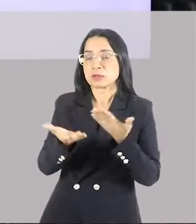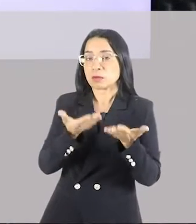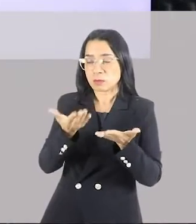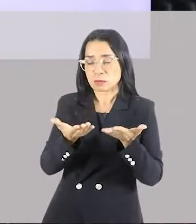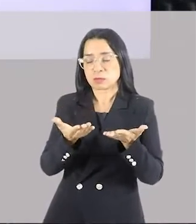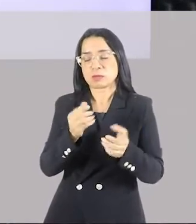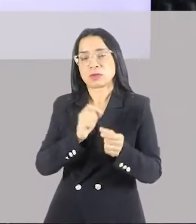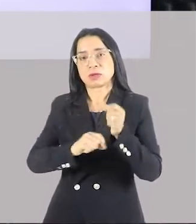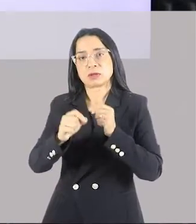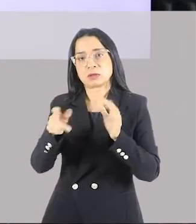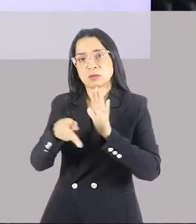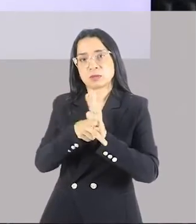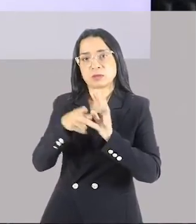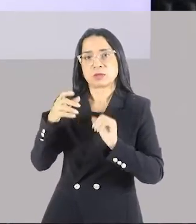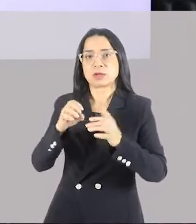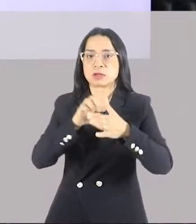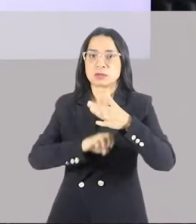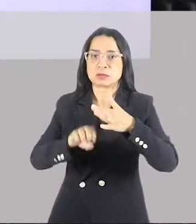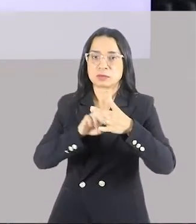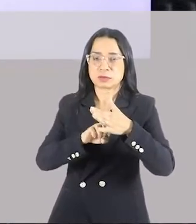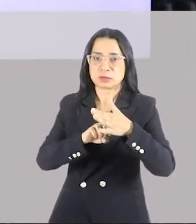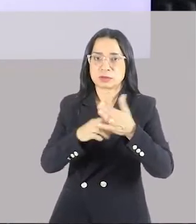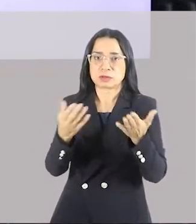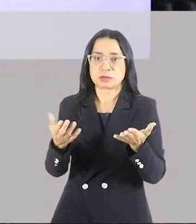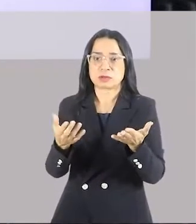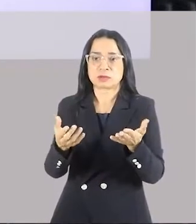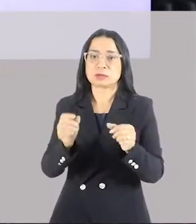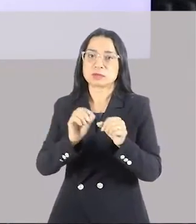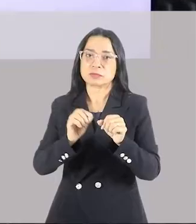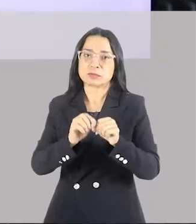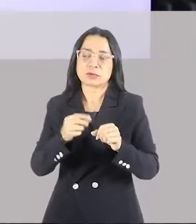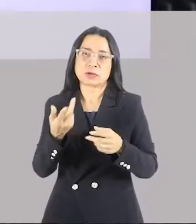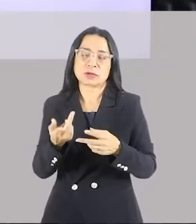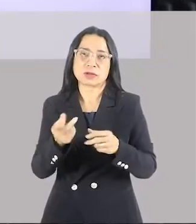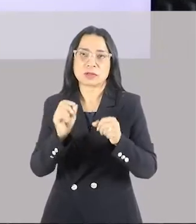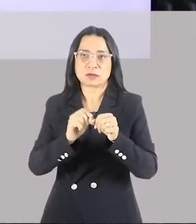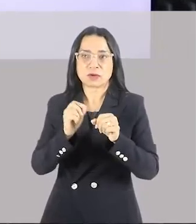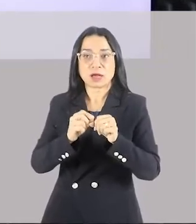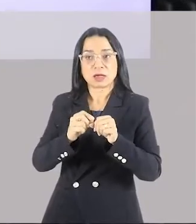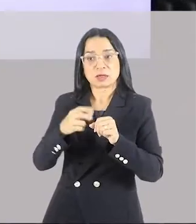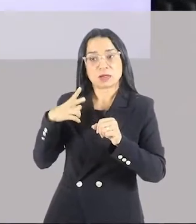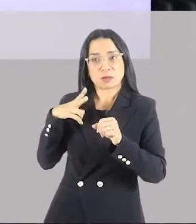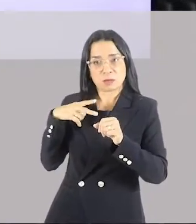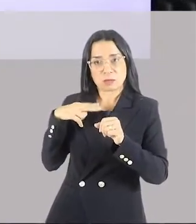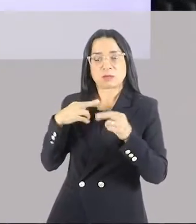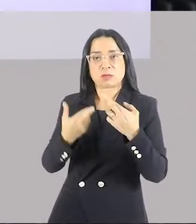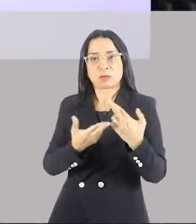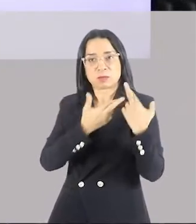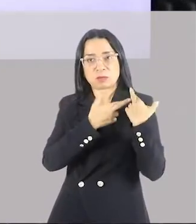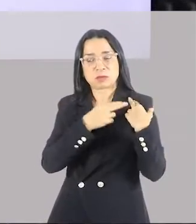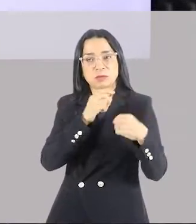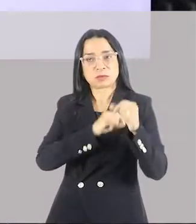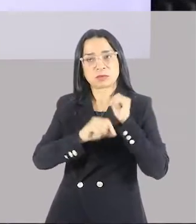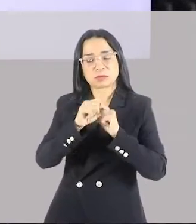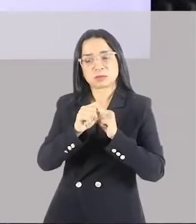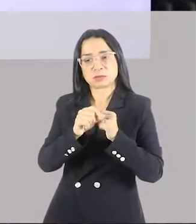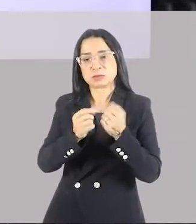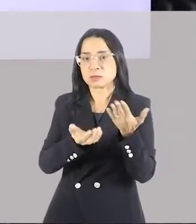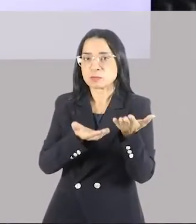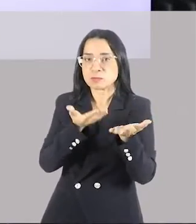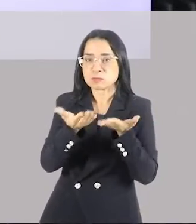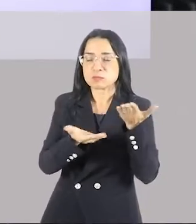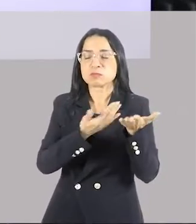fala que eles executam por sua conta e risco, quer dizer que a responsabilidade pela prestação daquele